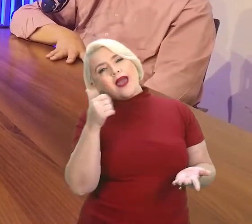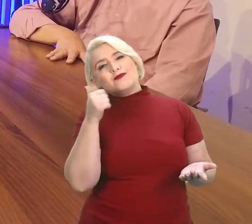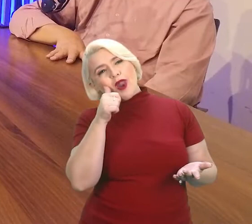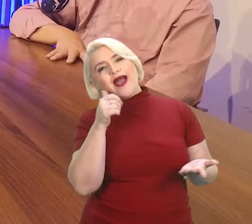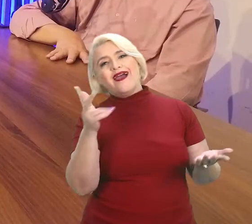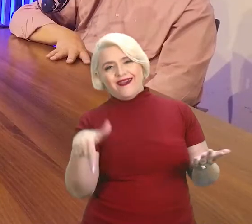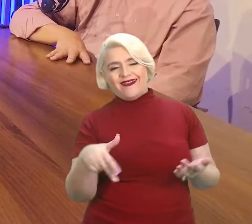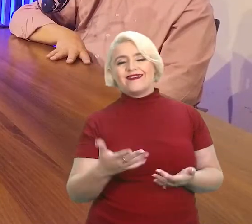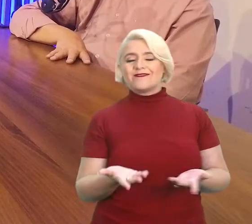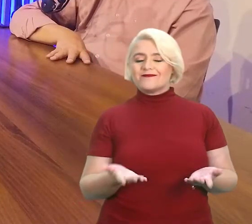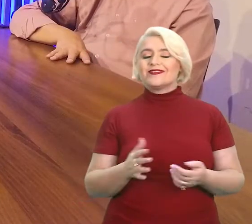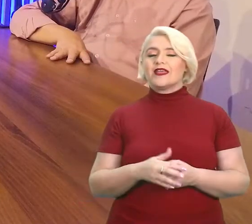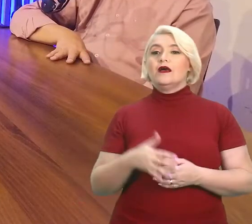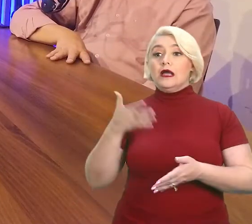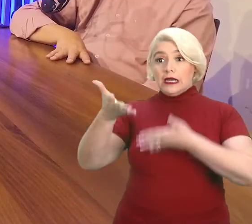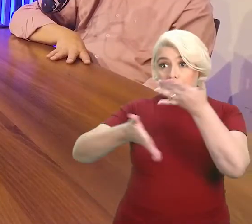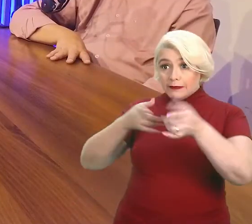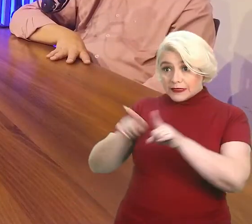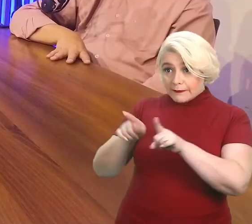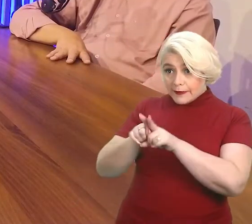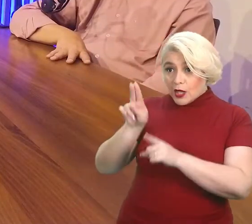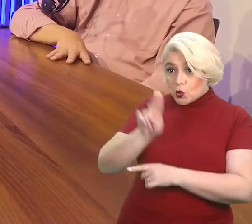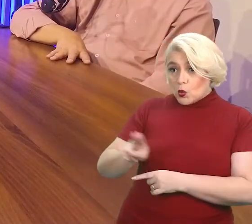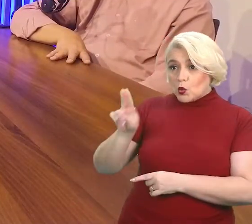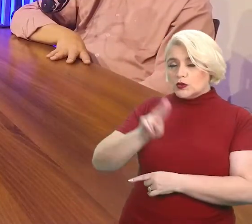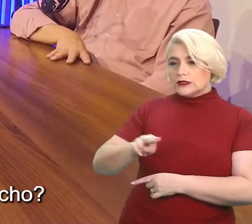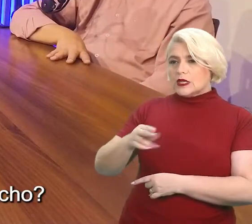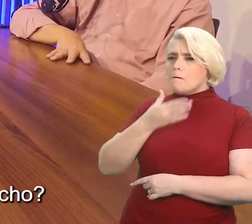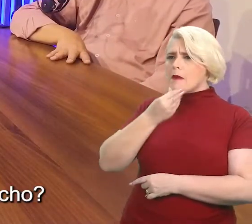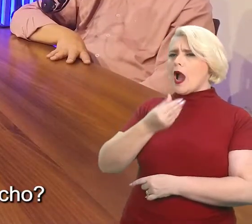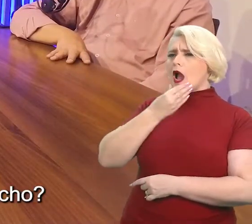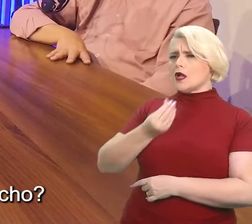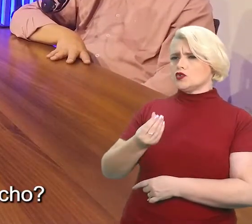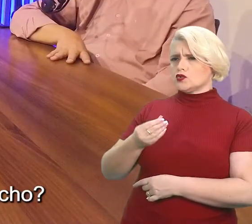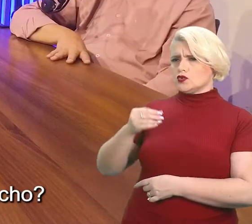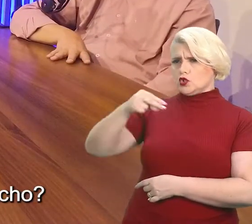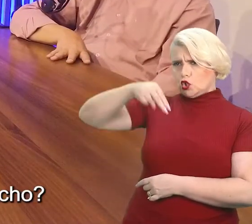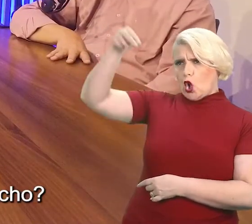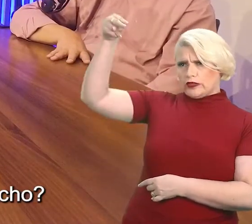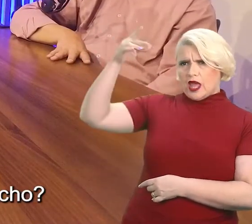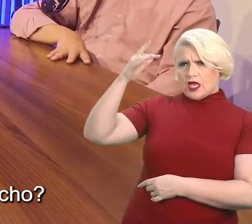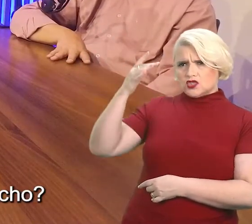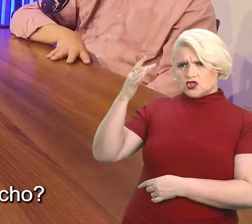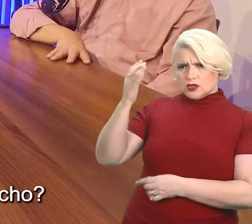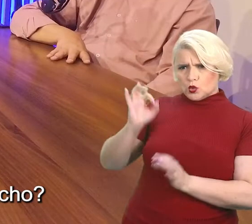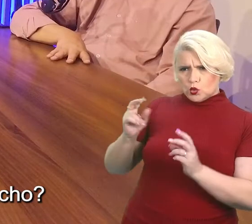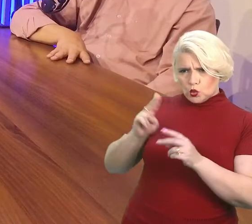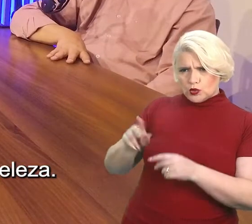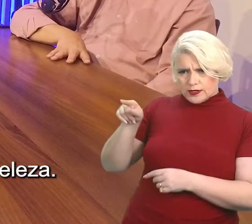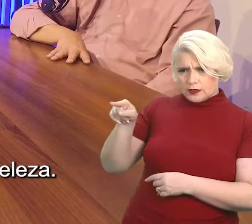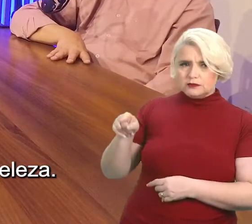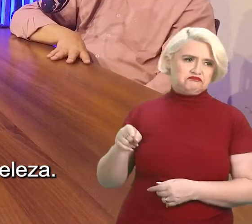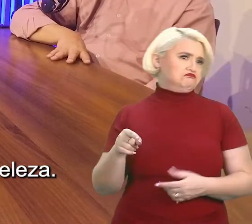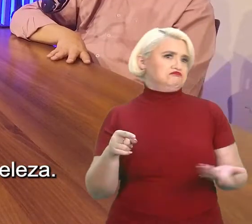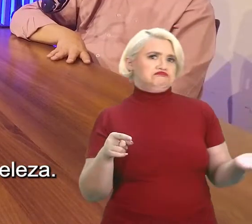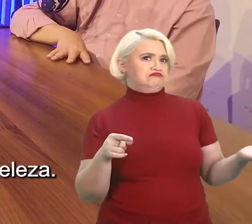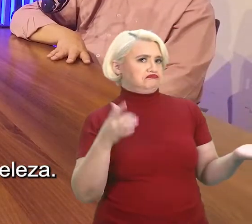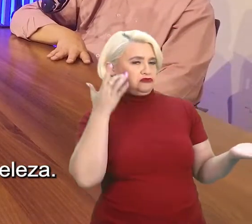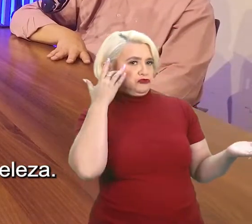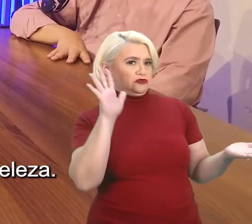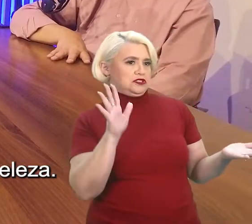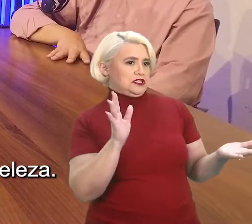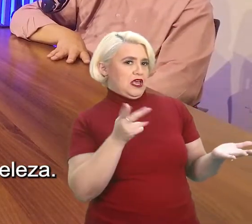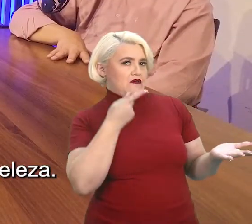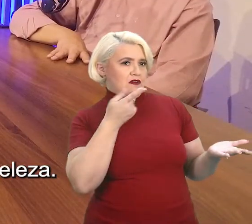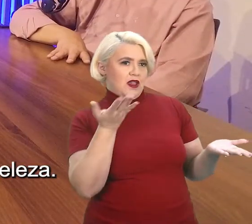É muito interessante. E aí, em Libras também eles usam essa coisa de macho lá, os cearenses, você sabe dizer, ei, macho, beleza? Ai, Antônio, não sei Não dizer,